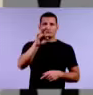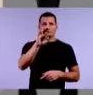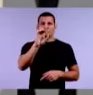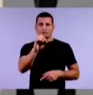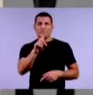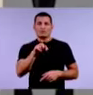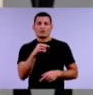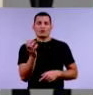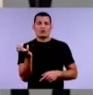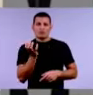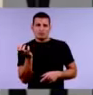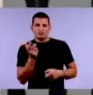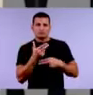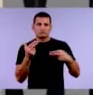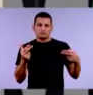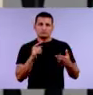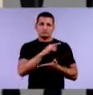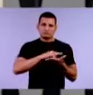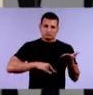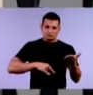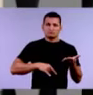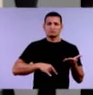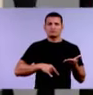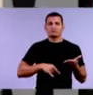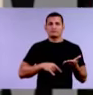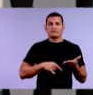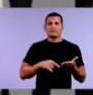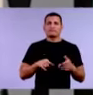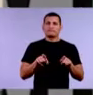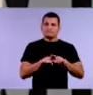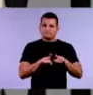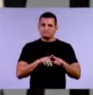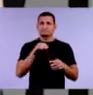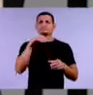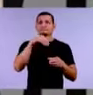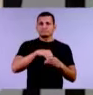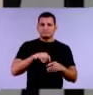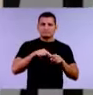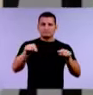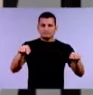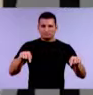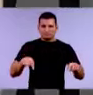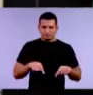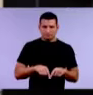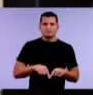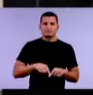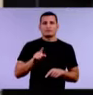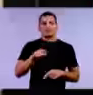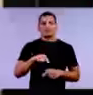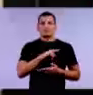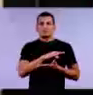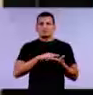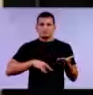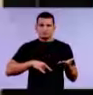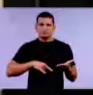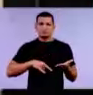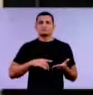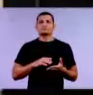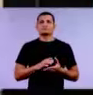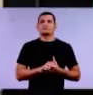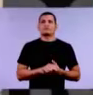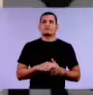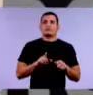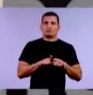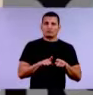né, dentro desse mesmo poder, através de um documento denominado requerimento, também é um modelo de expediente. Também existe